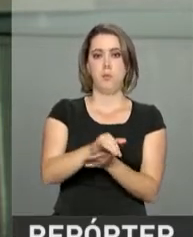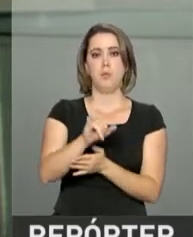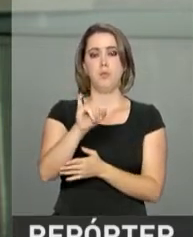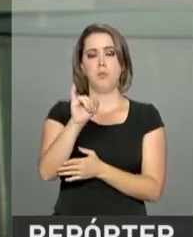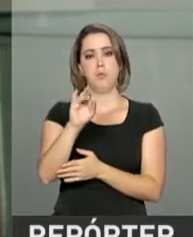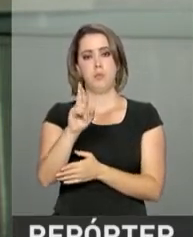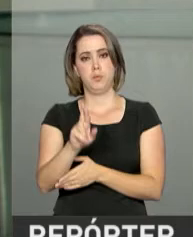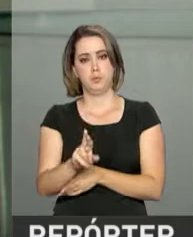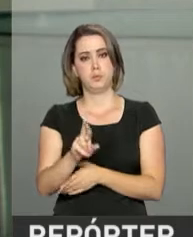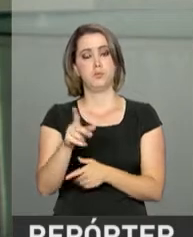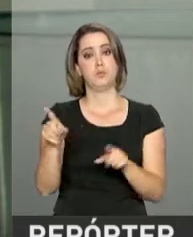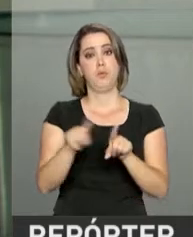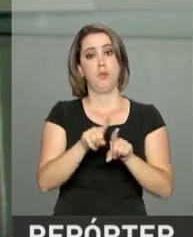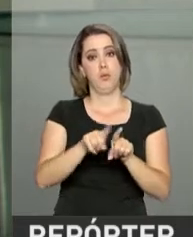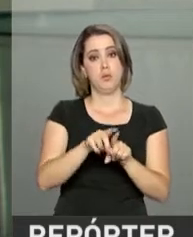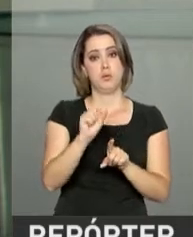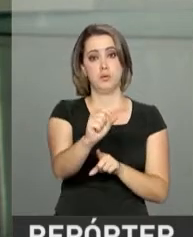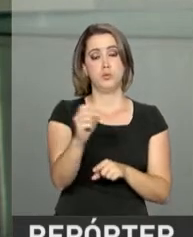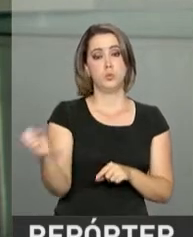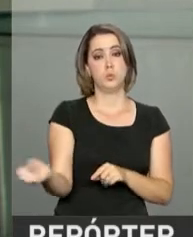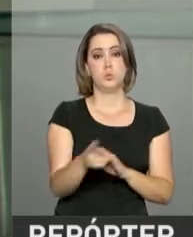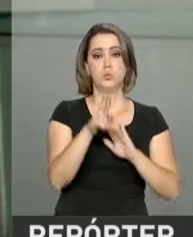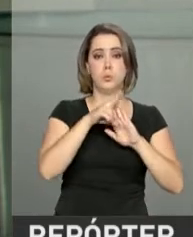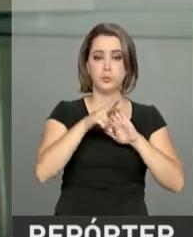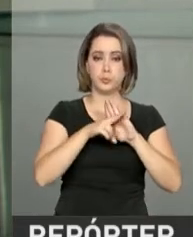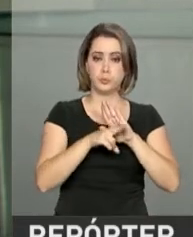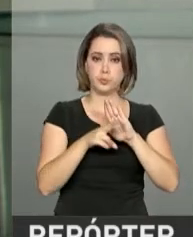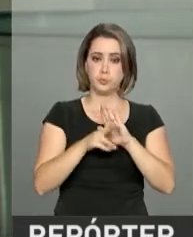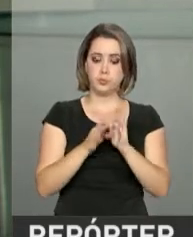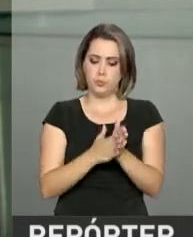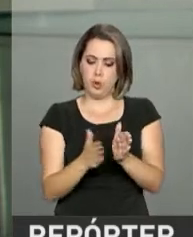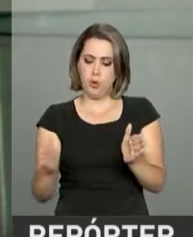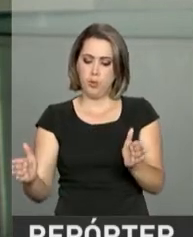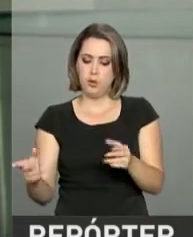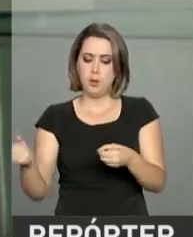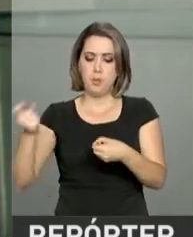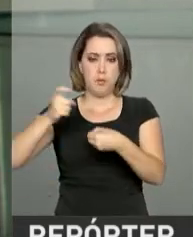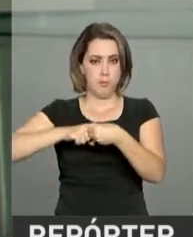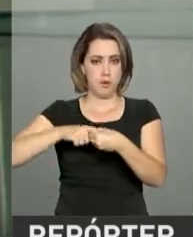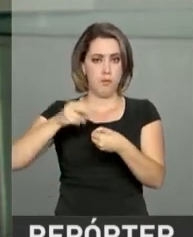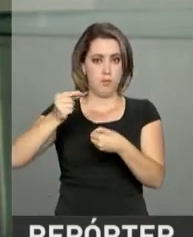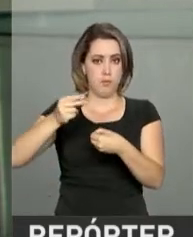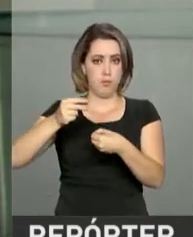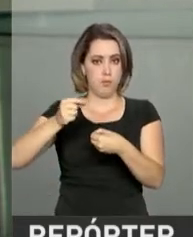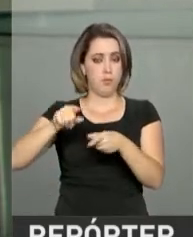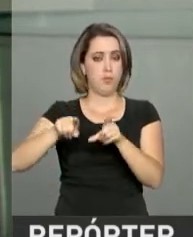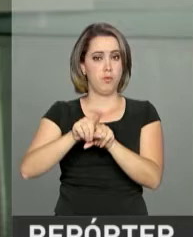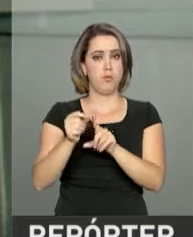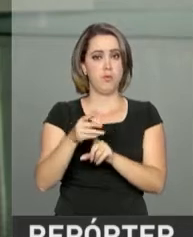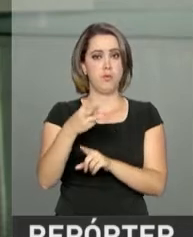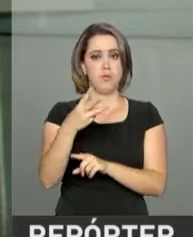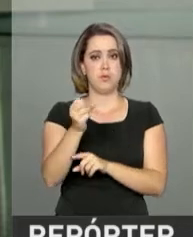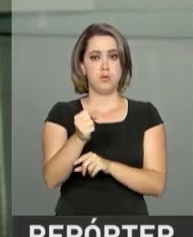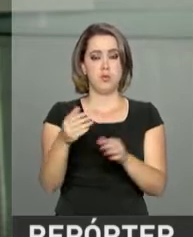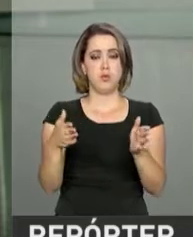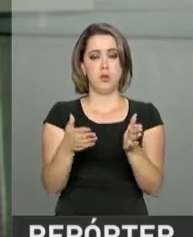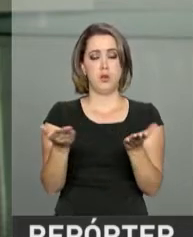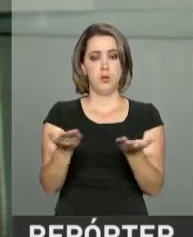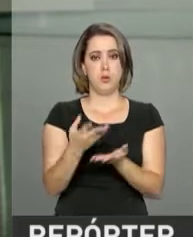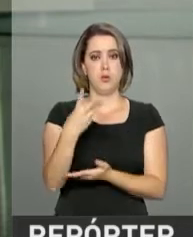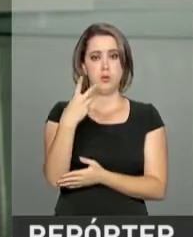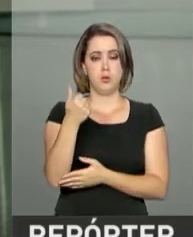e multa. De acordo com o novo texto, o prazo para repatriação passou de 38 para 120